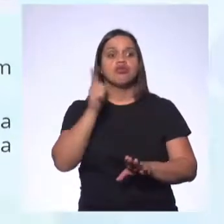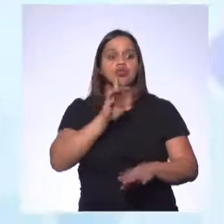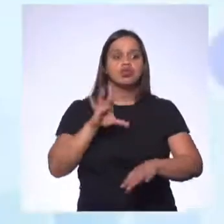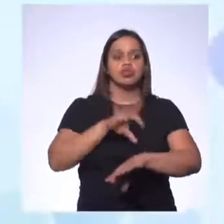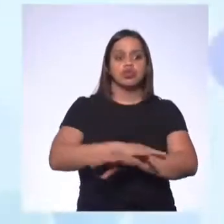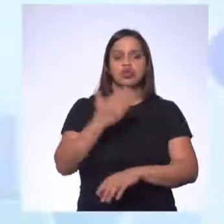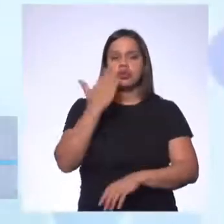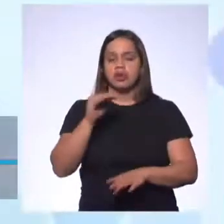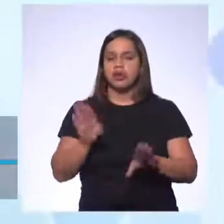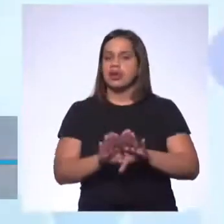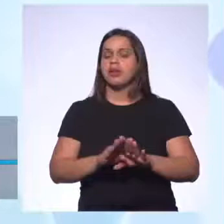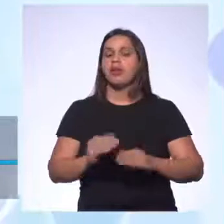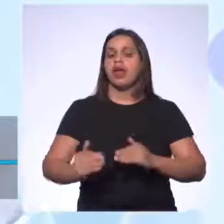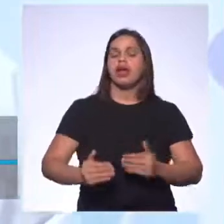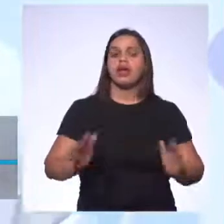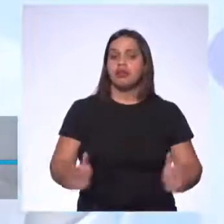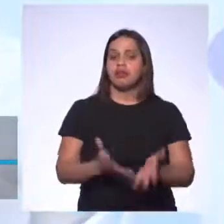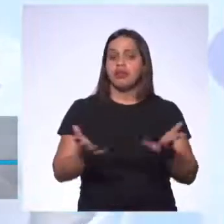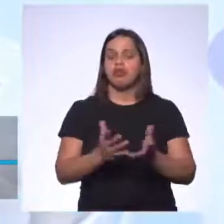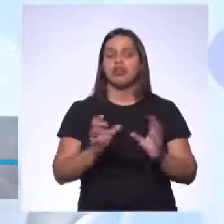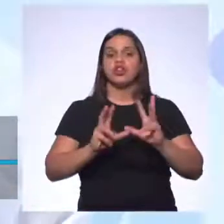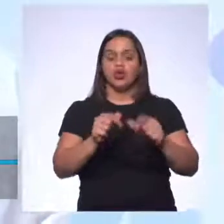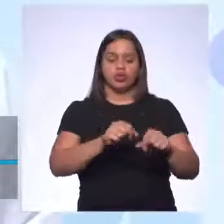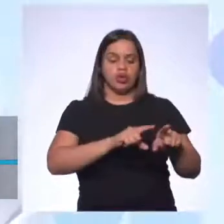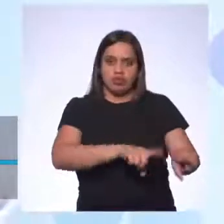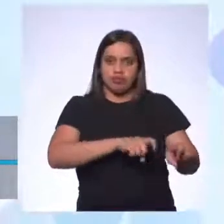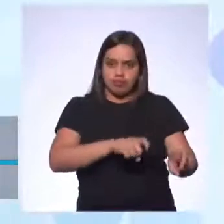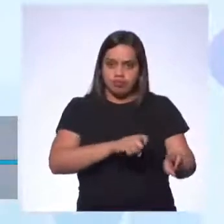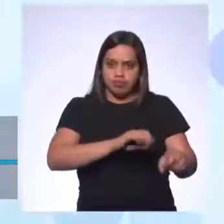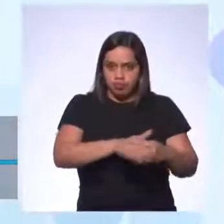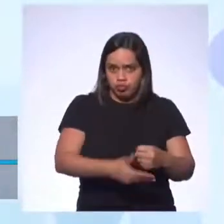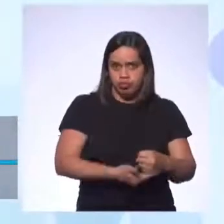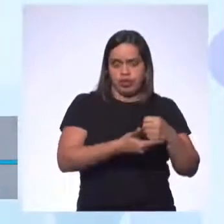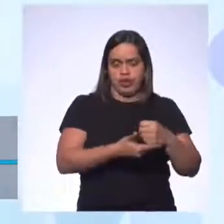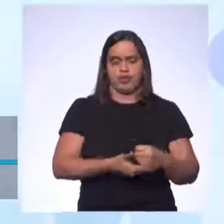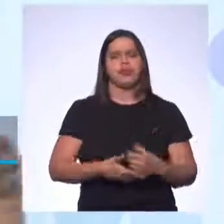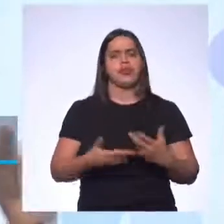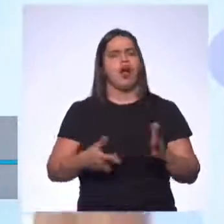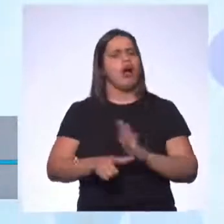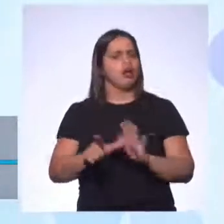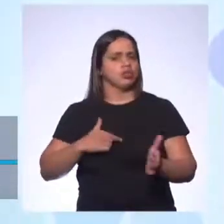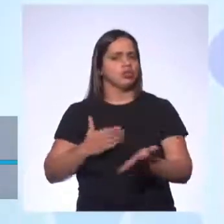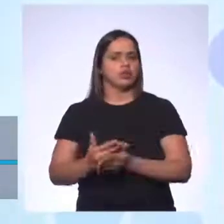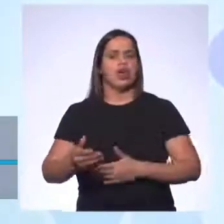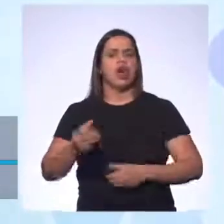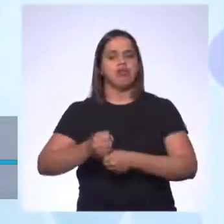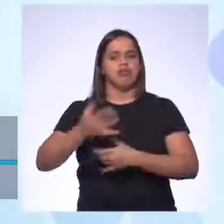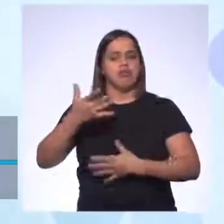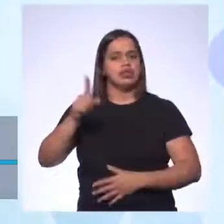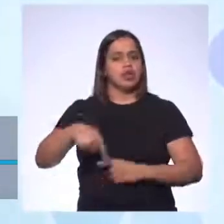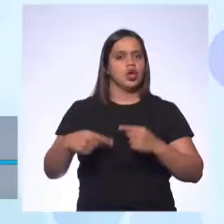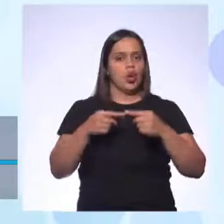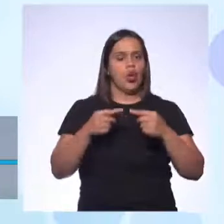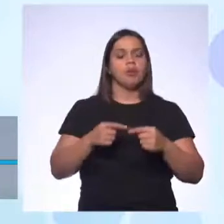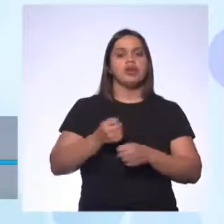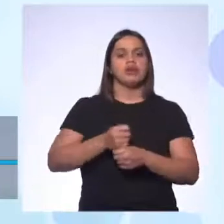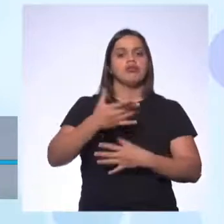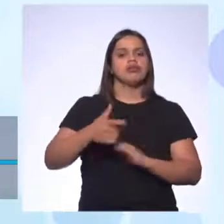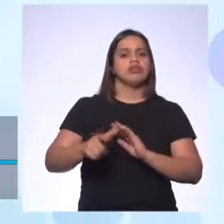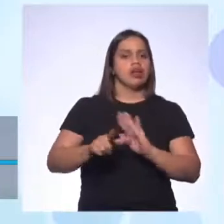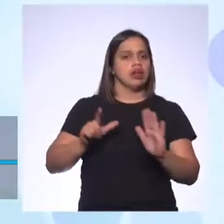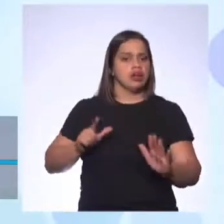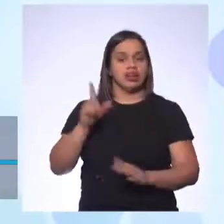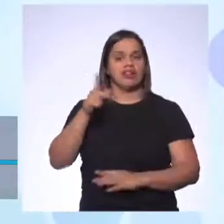sustentável. Olha, eu quero fazer um comentário antes de eu ir para o próximo chat, que é relacionado ao chat anterior, que falou-se